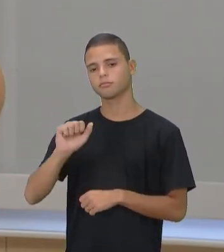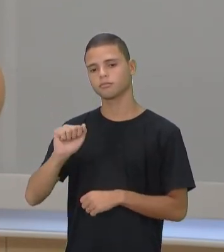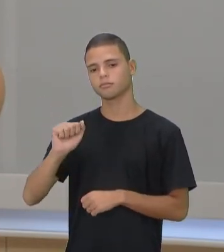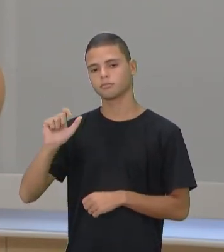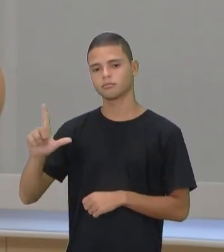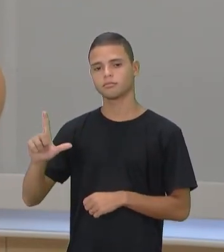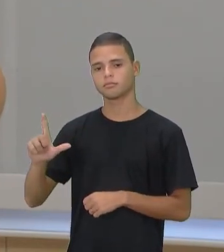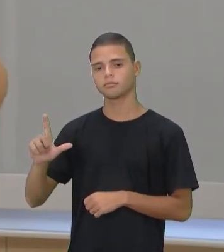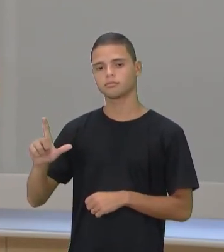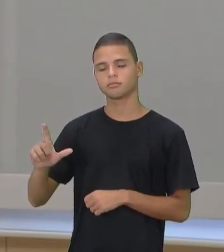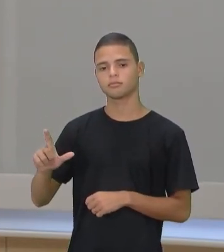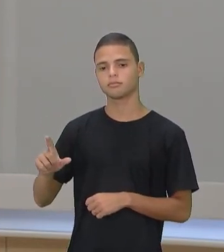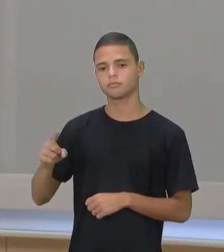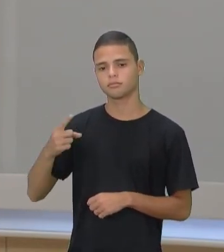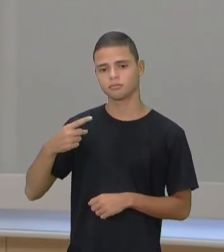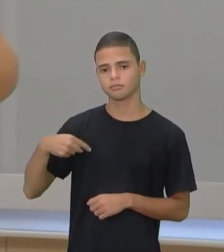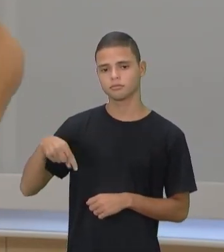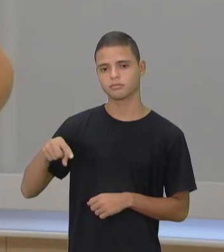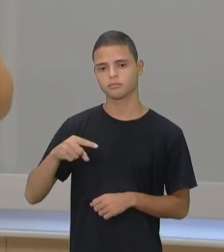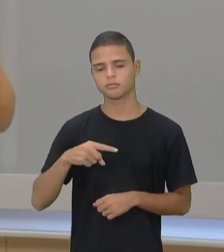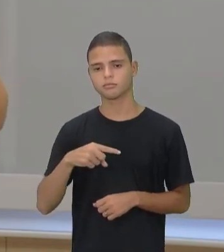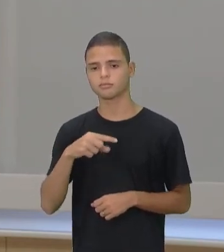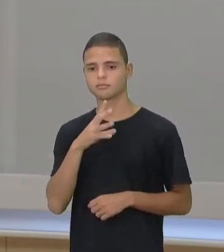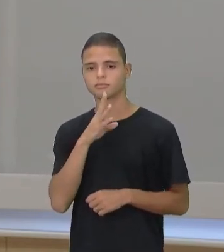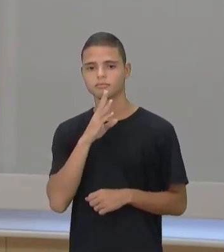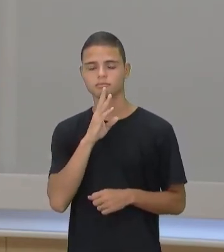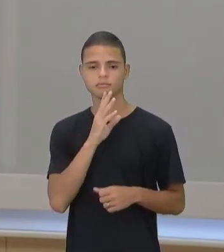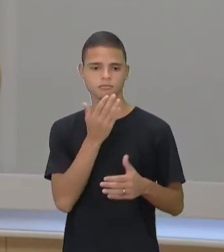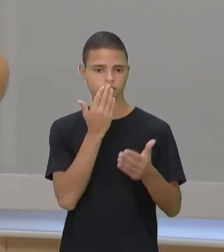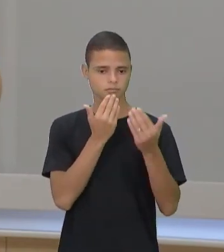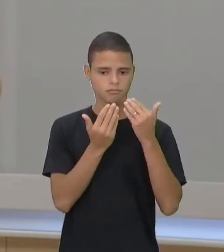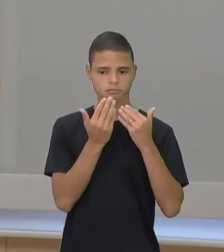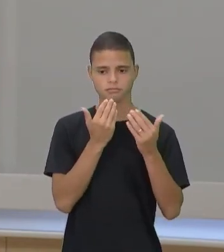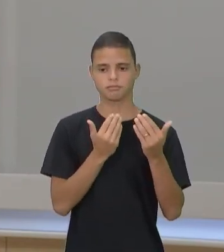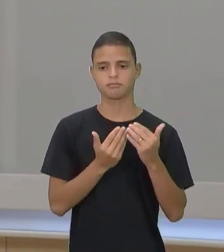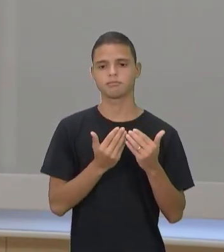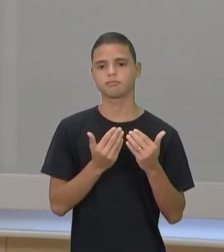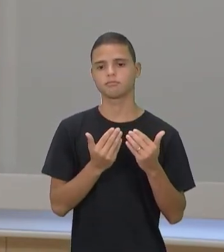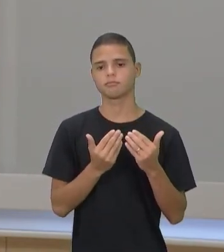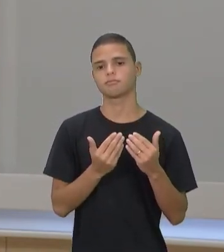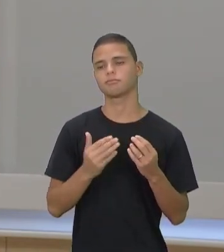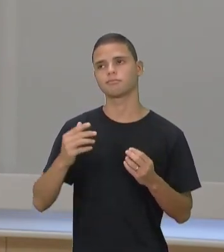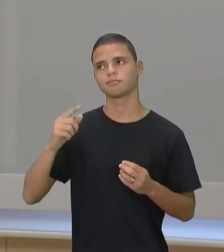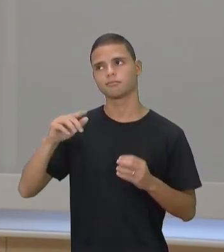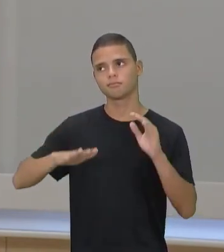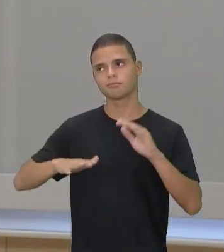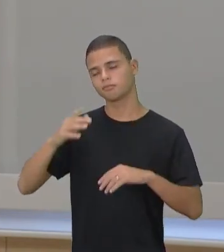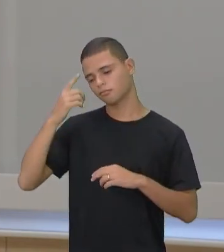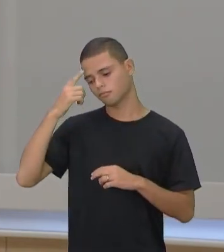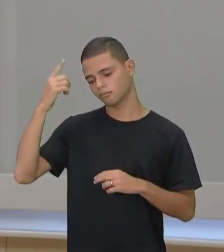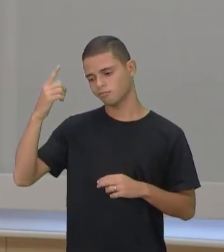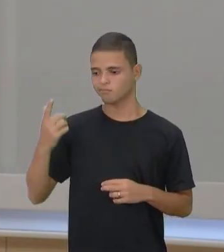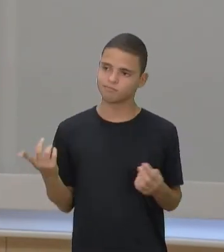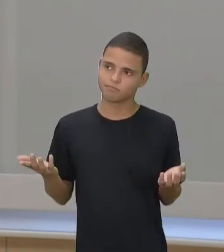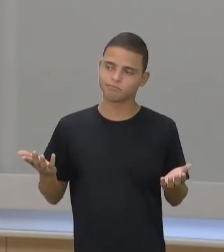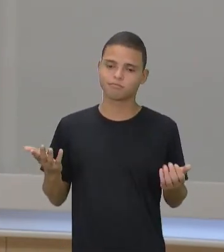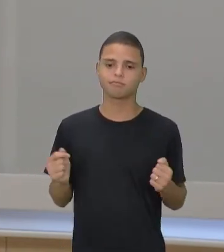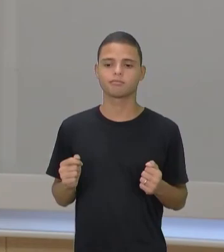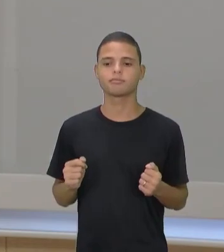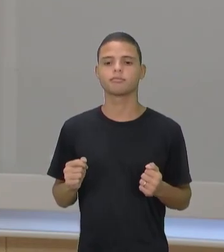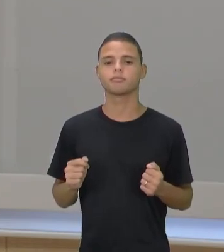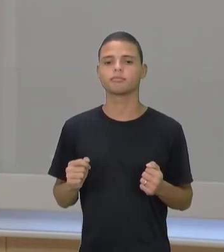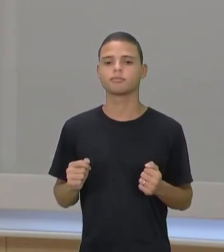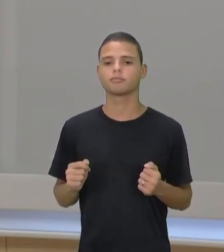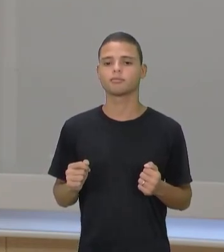O sal que a gente popularmente conhece como sal de cozinha, então você pensa assim, muito aluno de repente pode pensar, então você fala